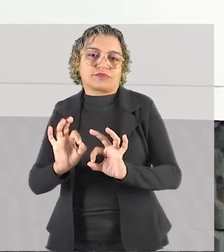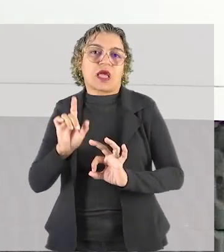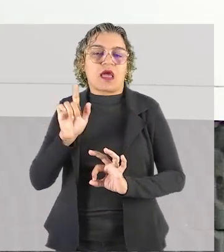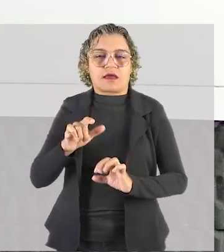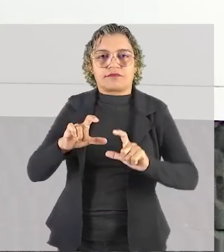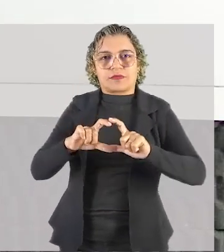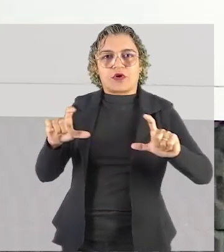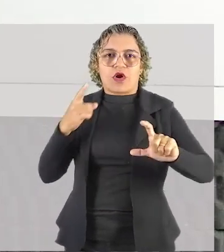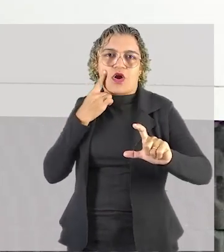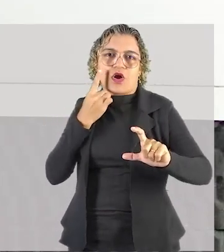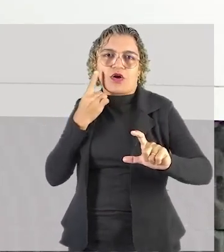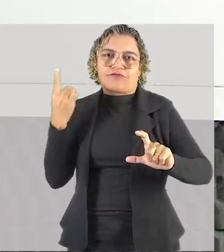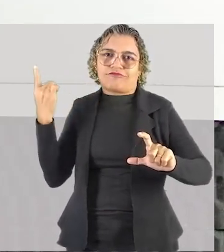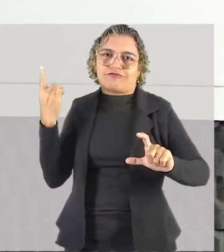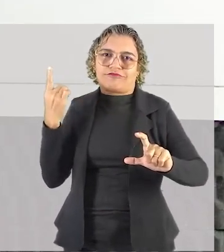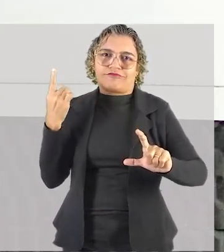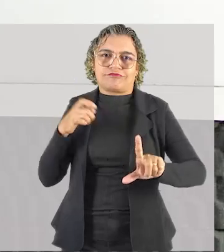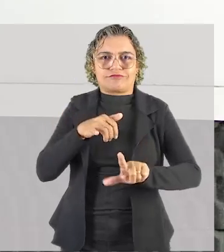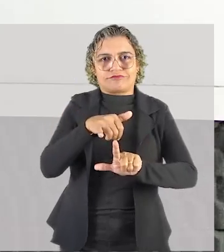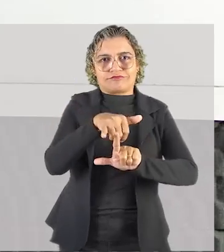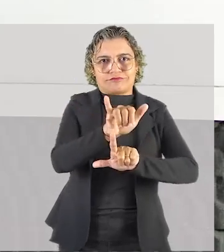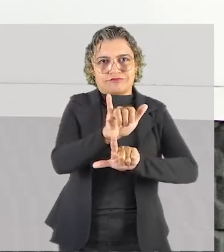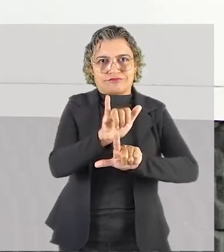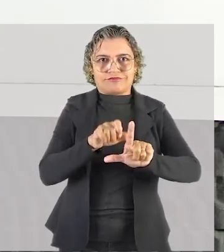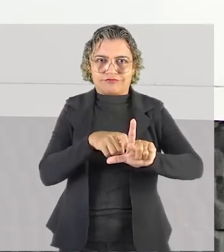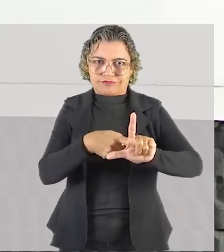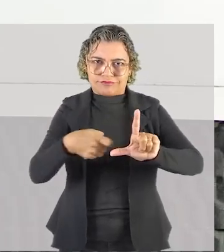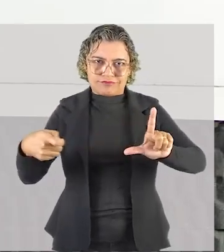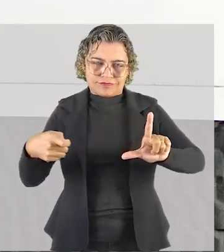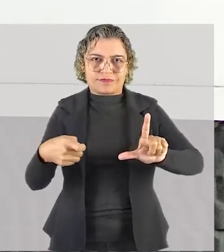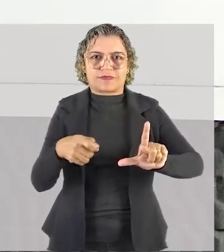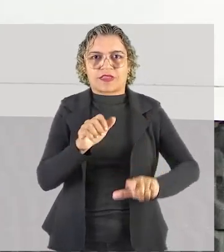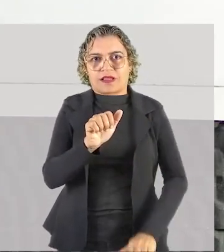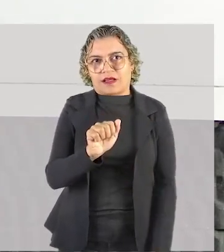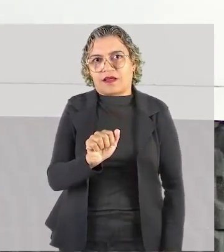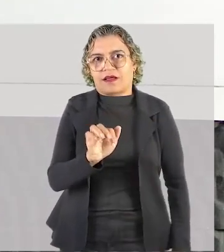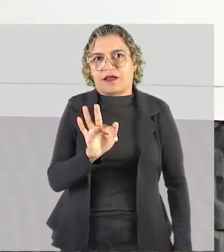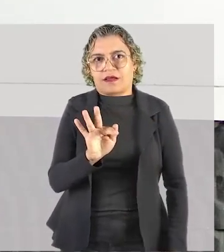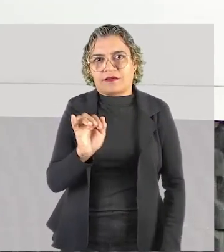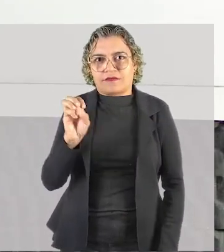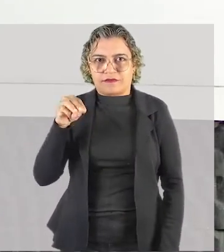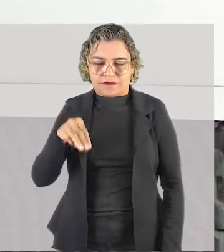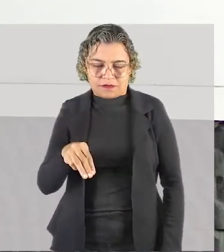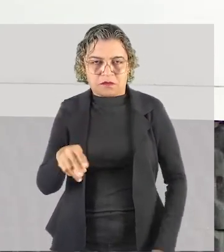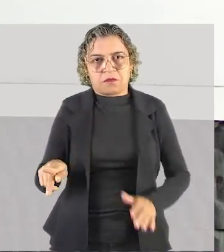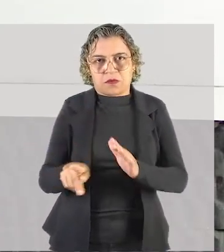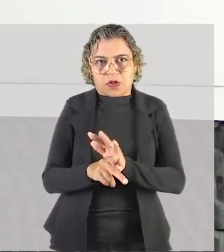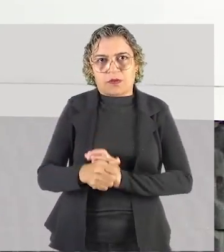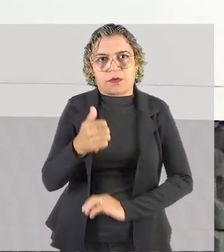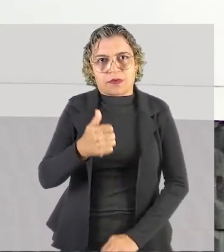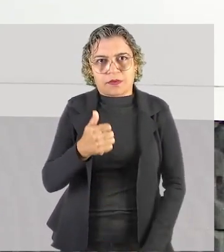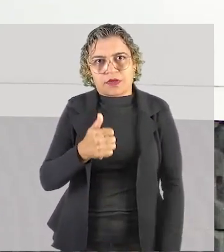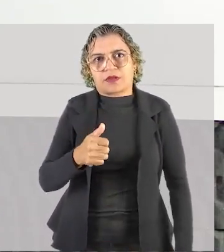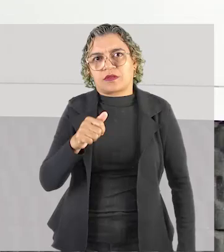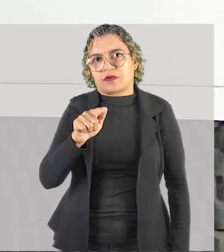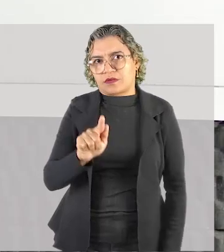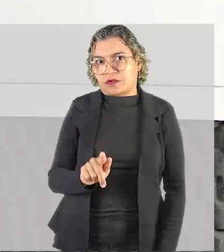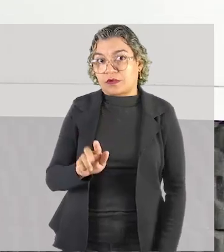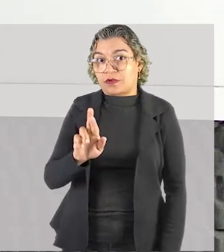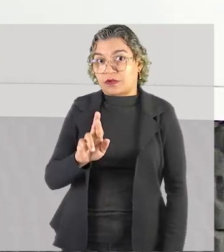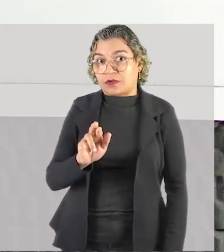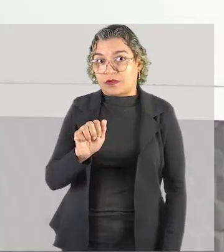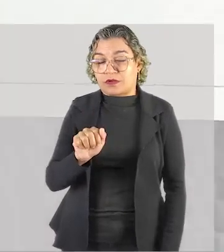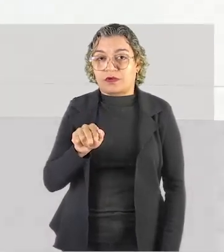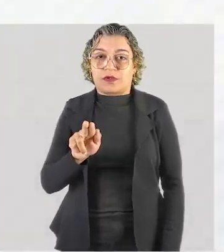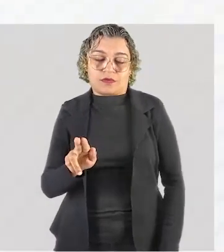é o formato de uma função afim, uma função do primeiro grau. Beleza? Então, vamos para a nossa